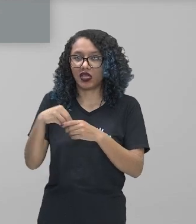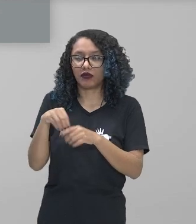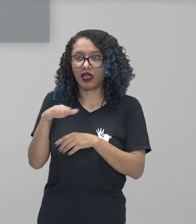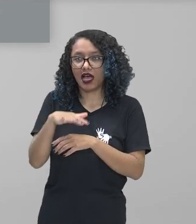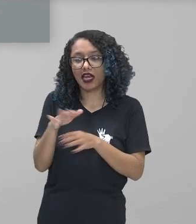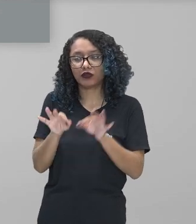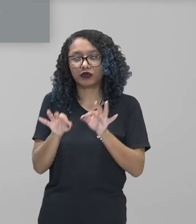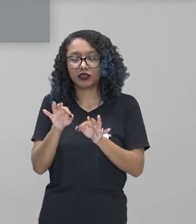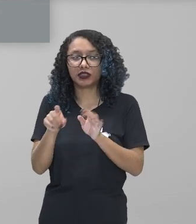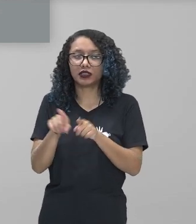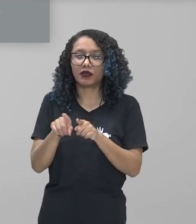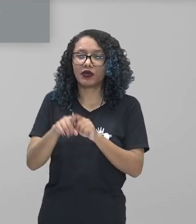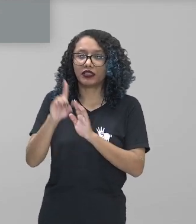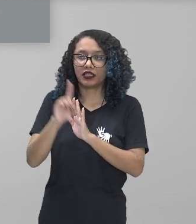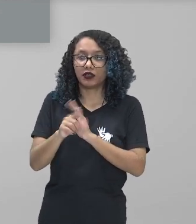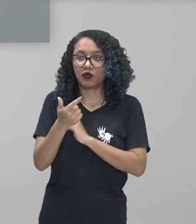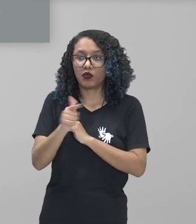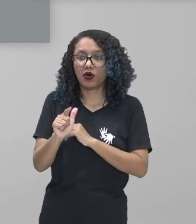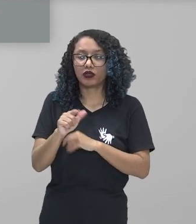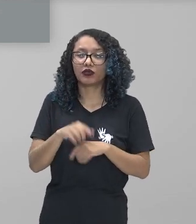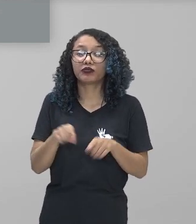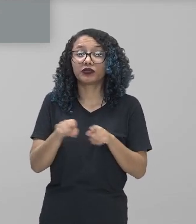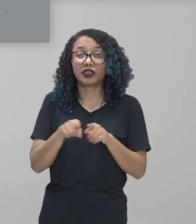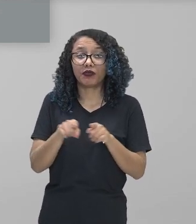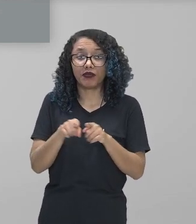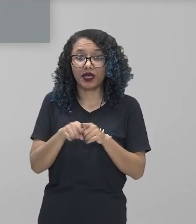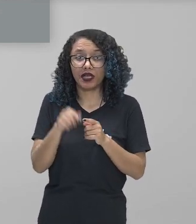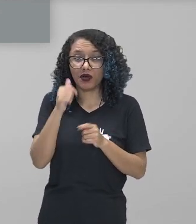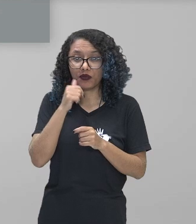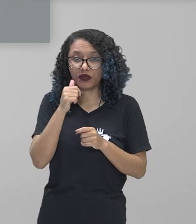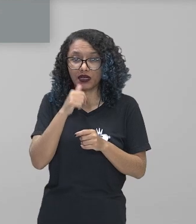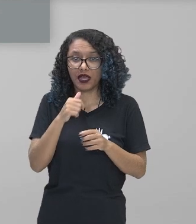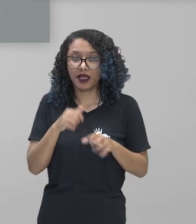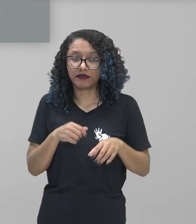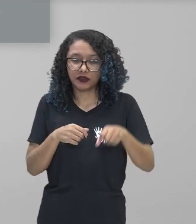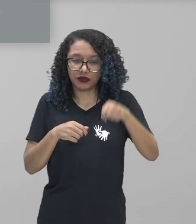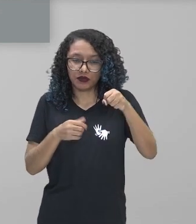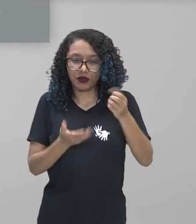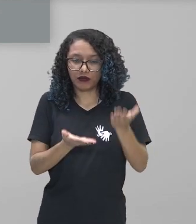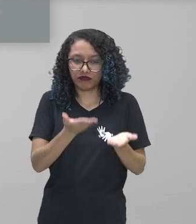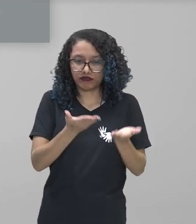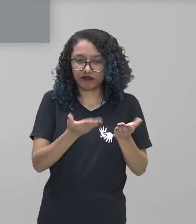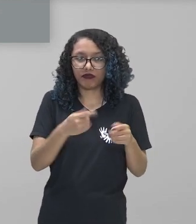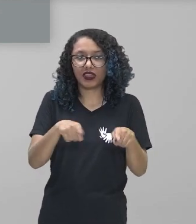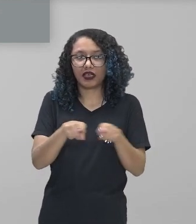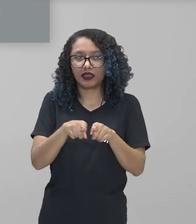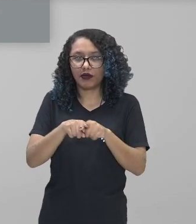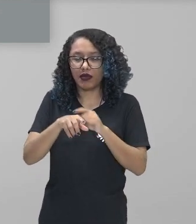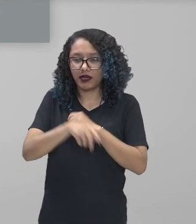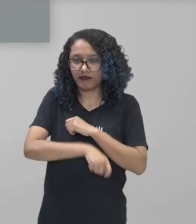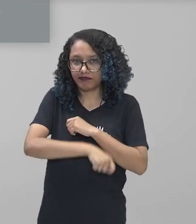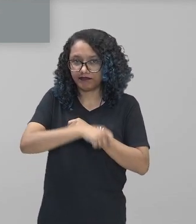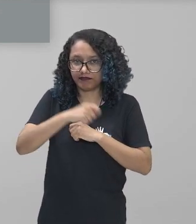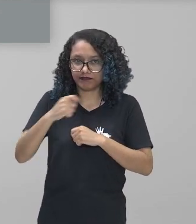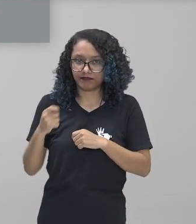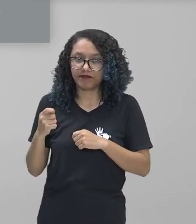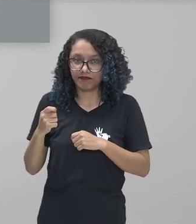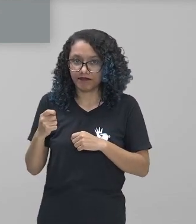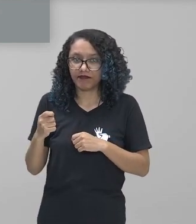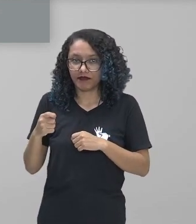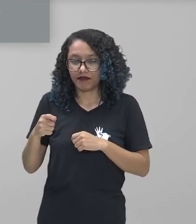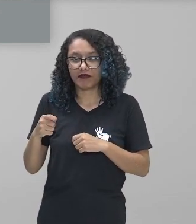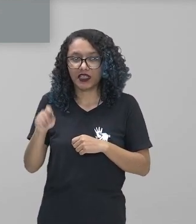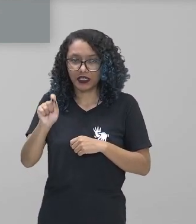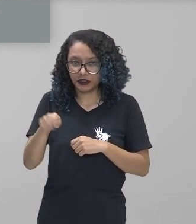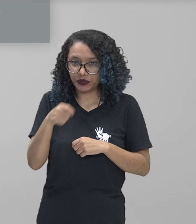A moça lá, ela segura tanto a balança como a espada. E a espada representa o poder mesmo,